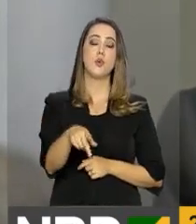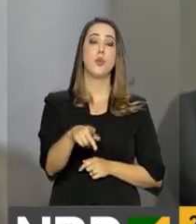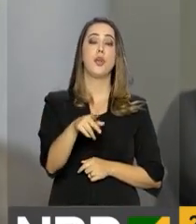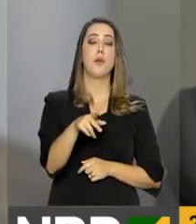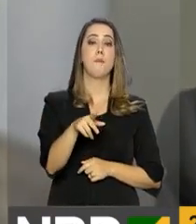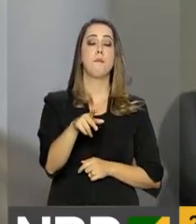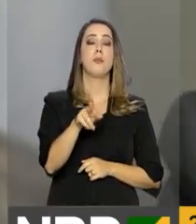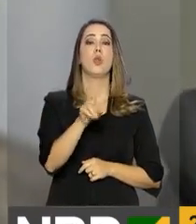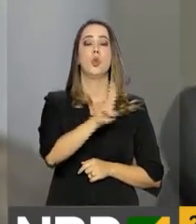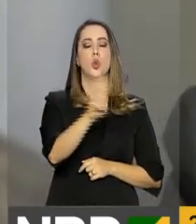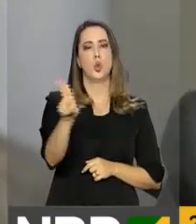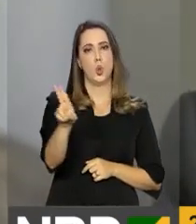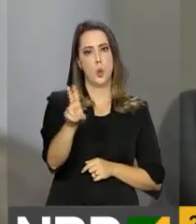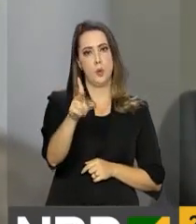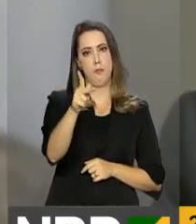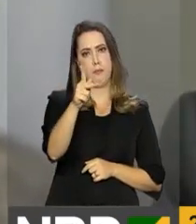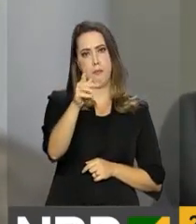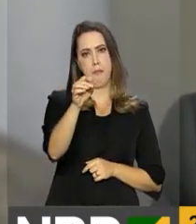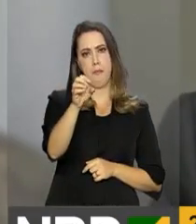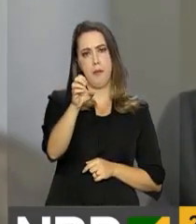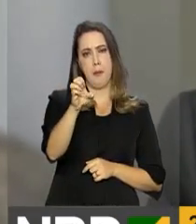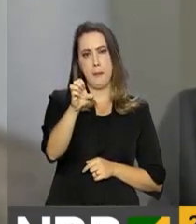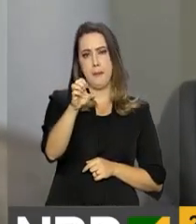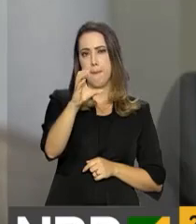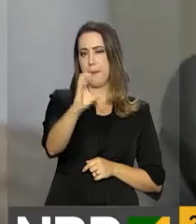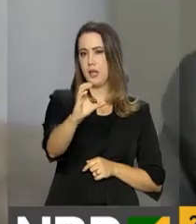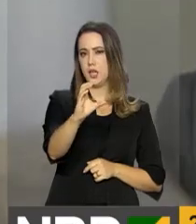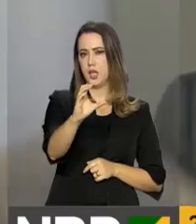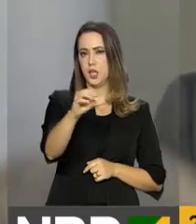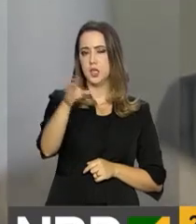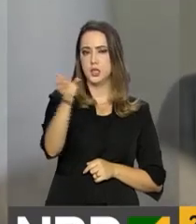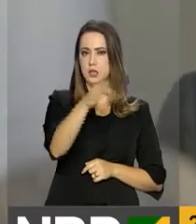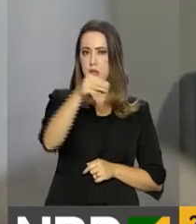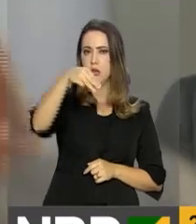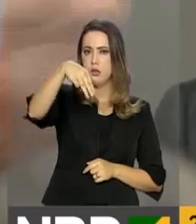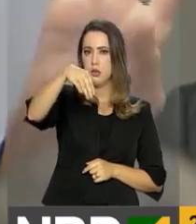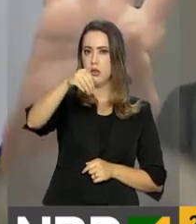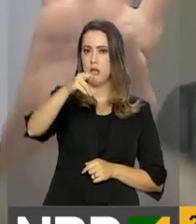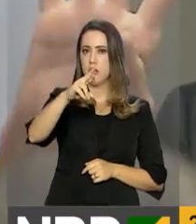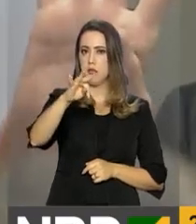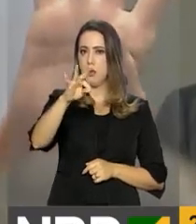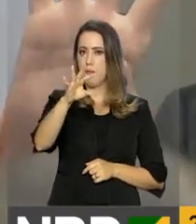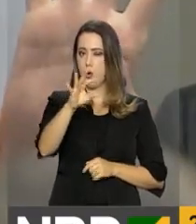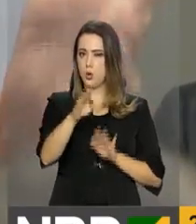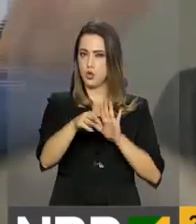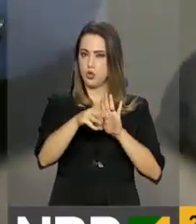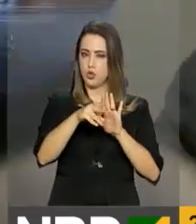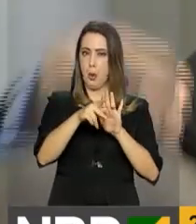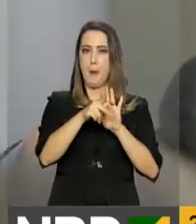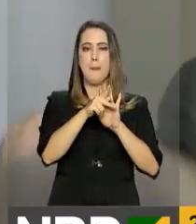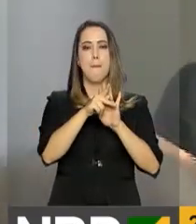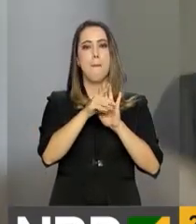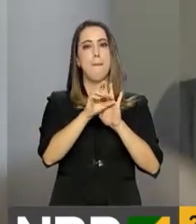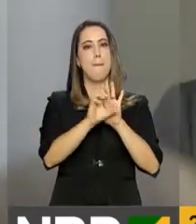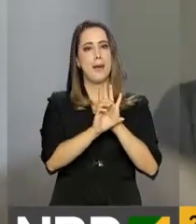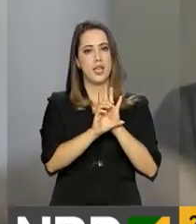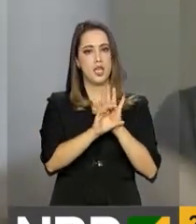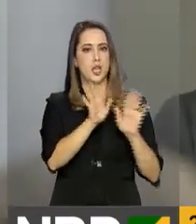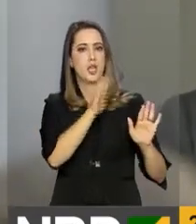da morte, proposta de emenda constitucional da morte, porque ia eliminar a educação e eliminar a saúde. Como se o